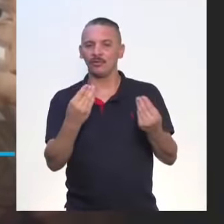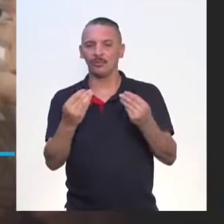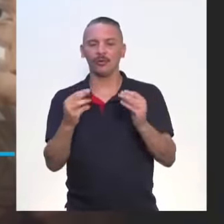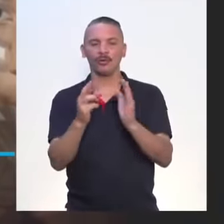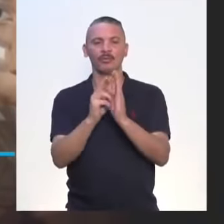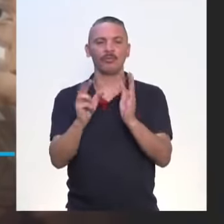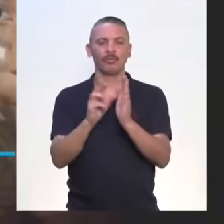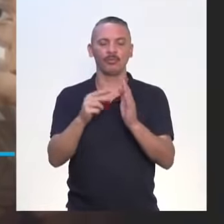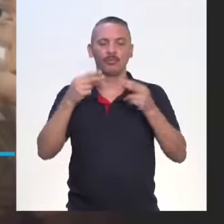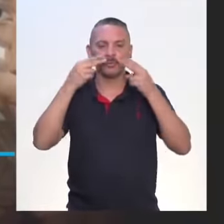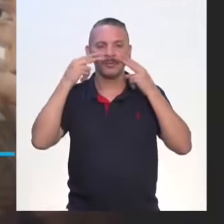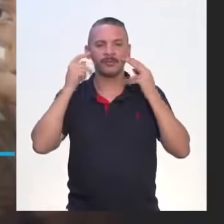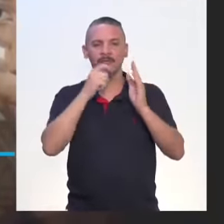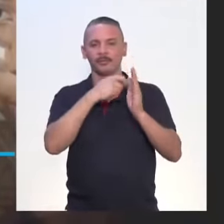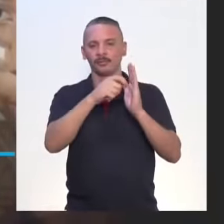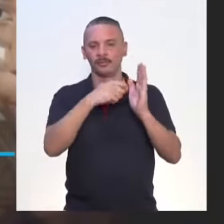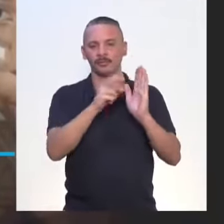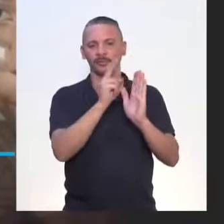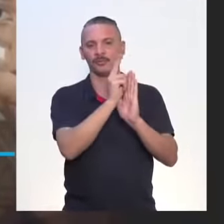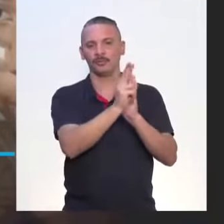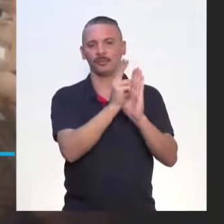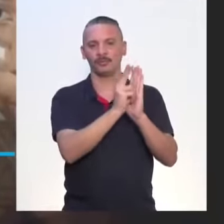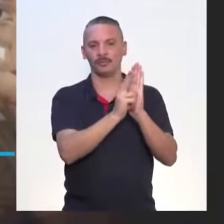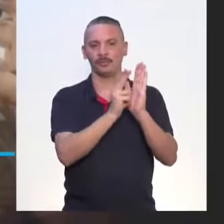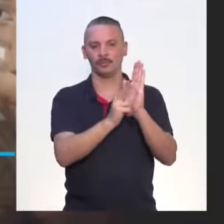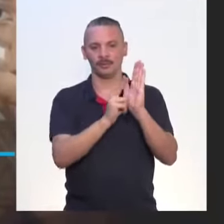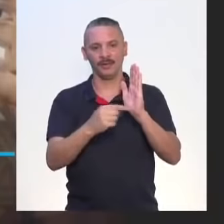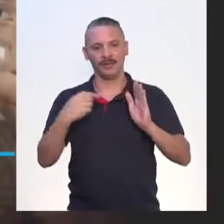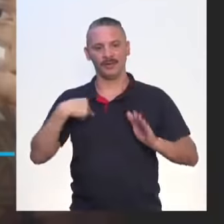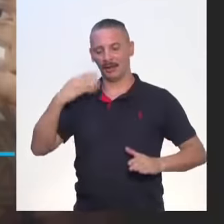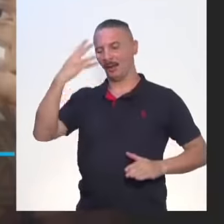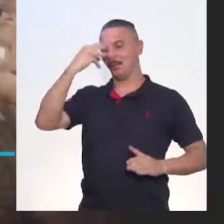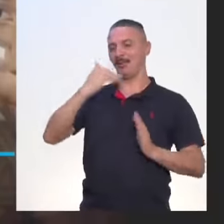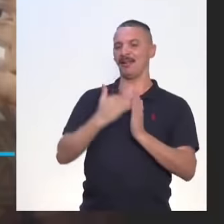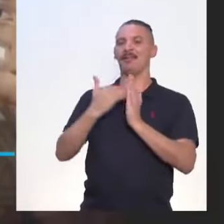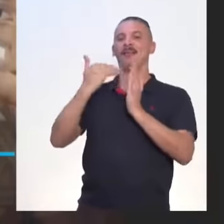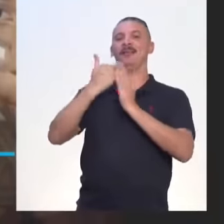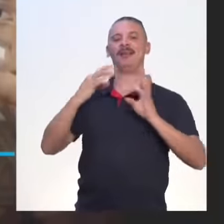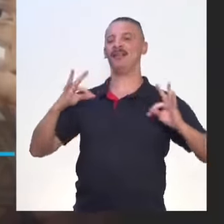autores indígenas, é verdade que eu sou o mais bonito de todos,